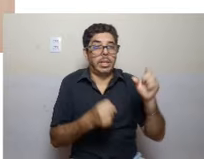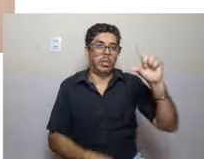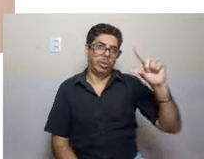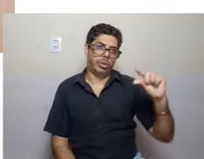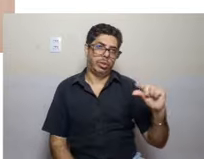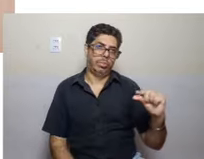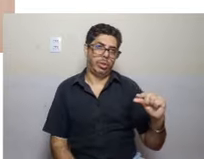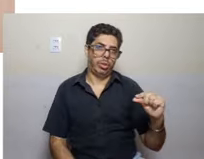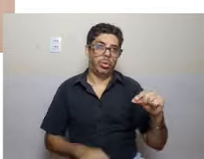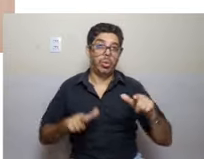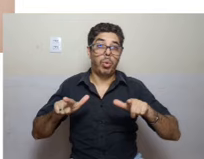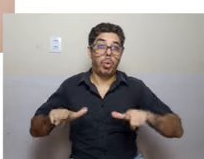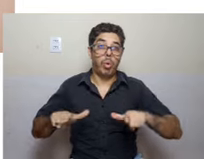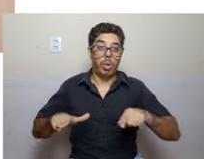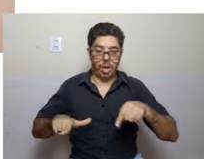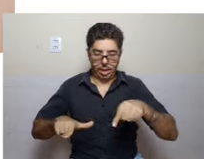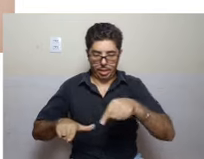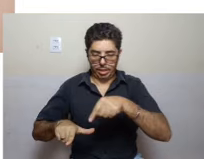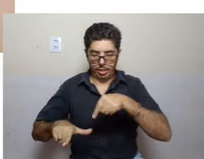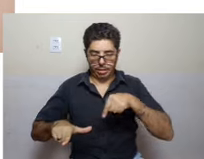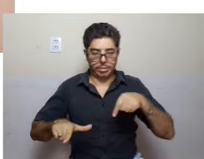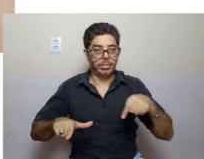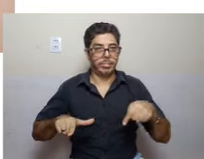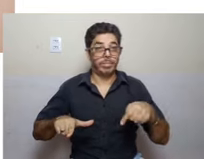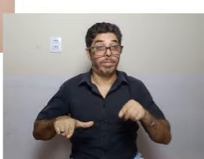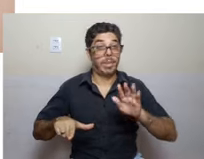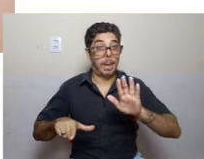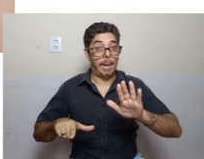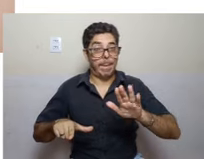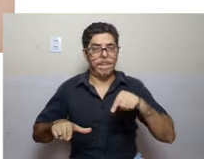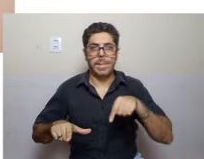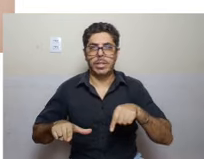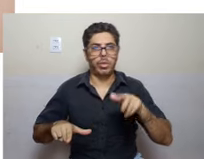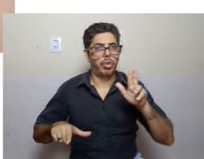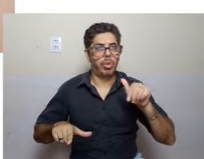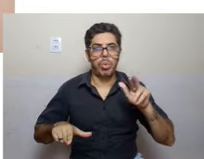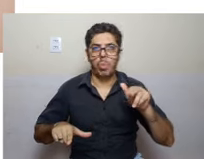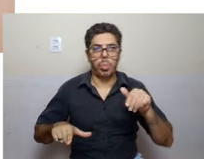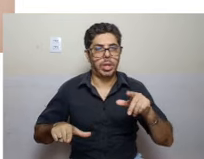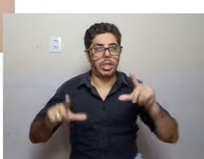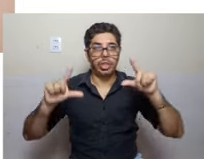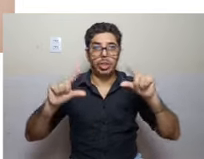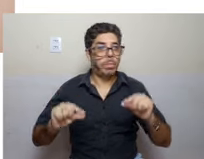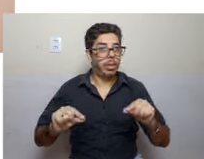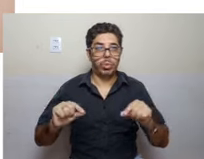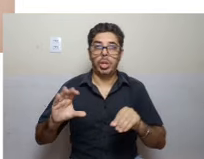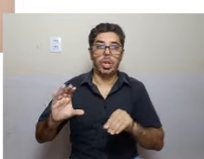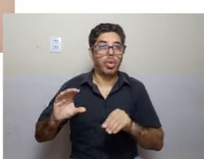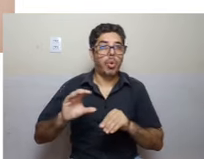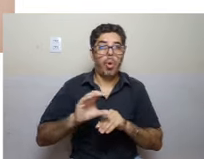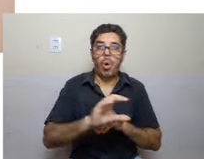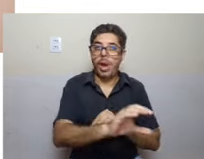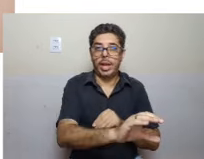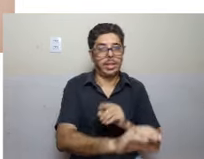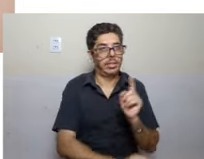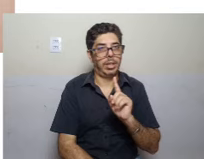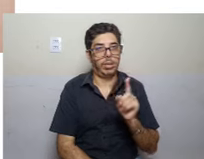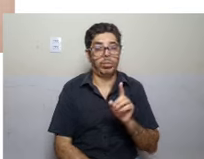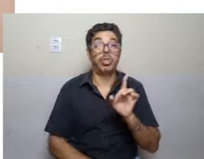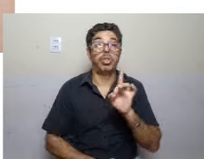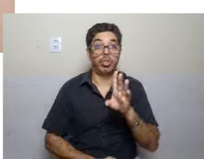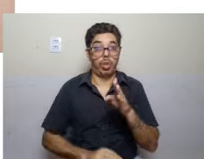do circuito elétrico. Mas note, apesar disso, eles jamais causam queda da corrente elétrica, eles apenas a